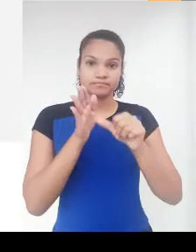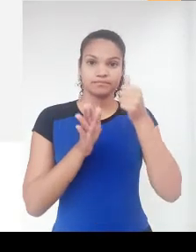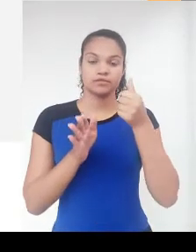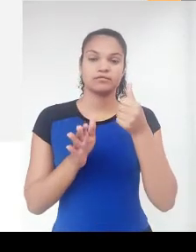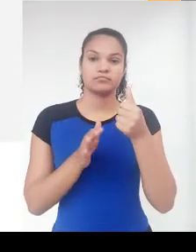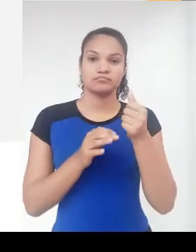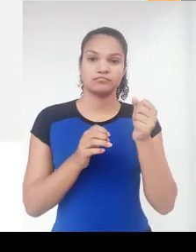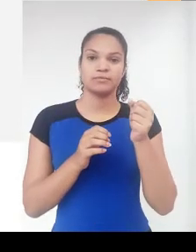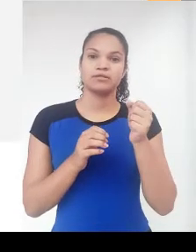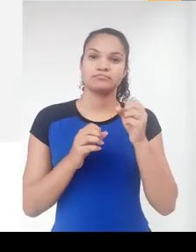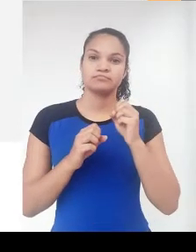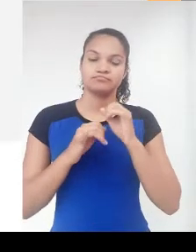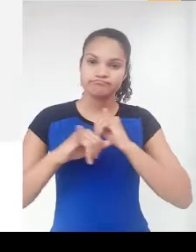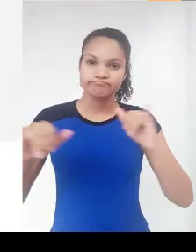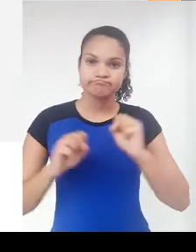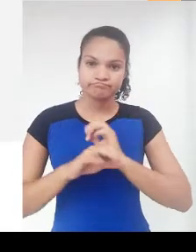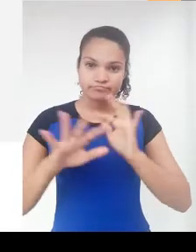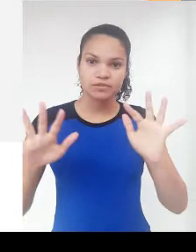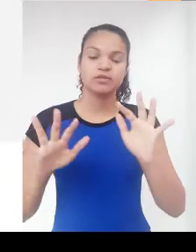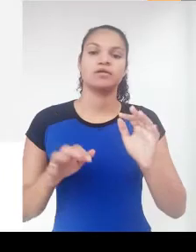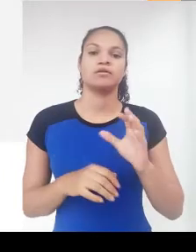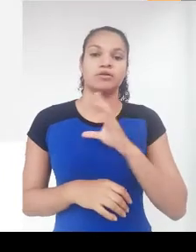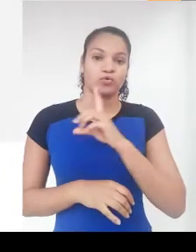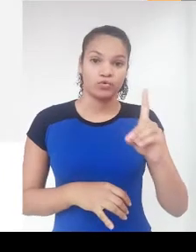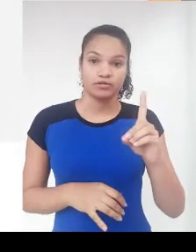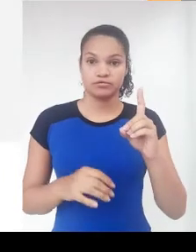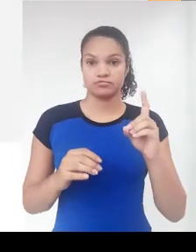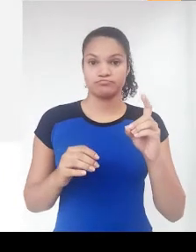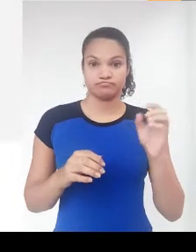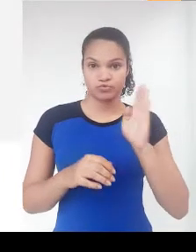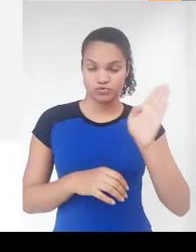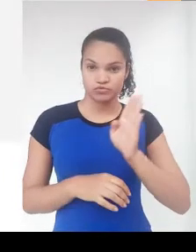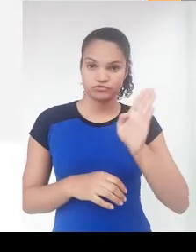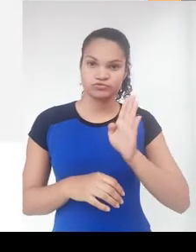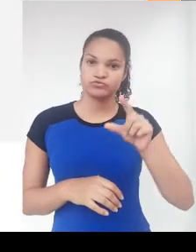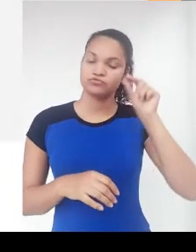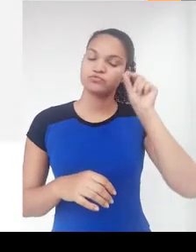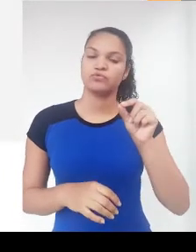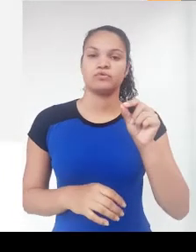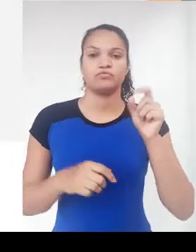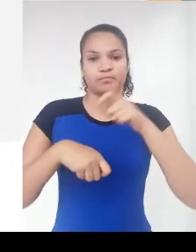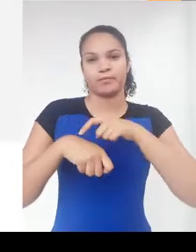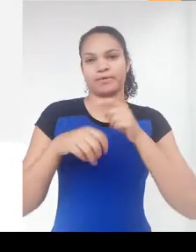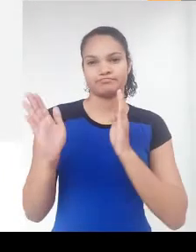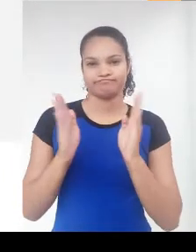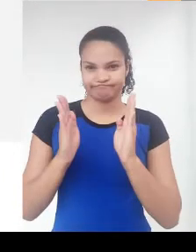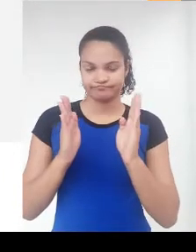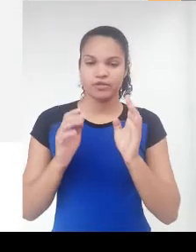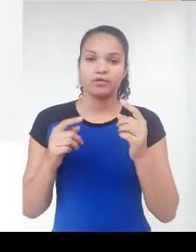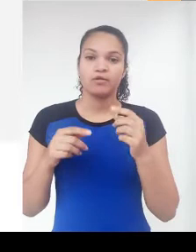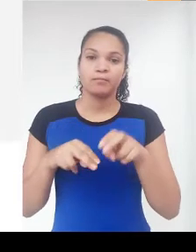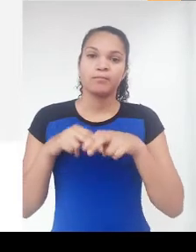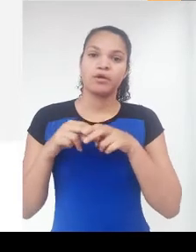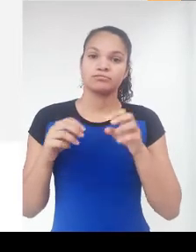só para ficar claro, a coordenação de biologia optou, nesse momento, devido a propagação,